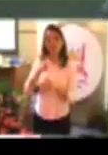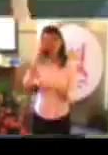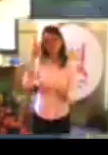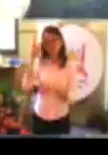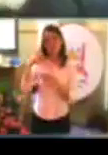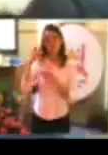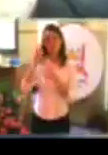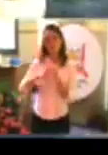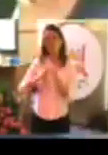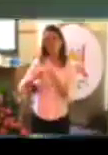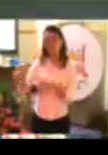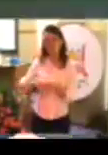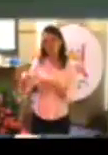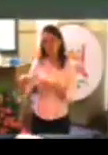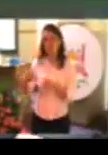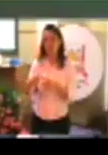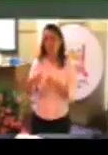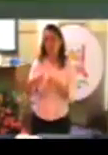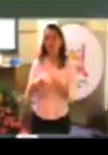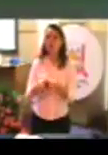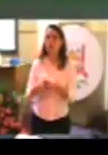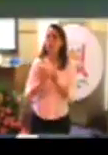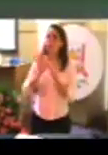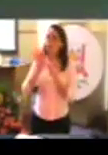cidades, as comunidades mais distantes,